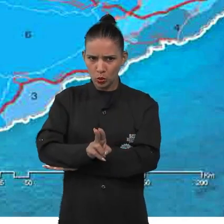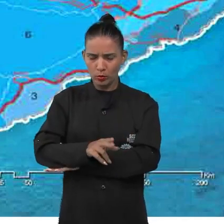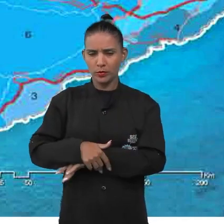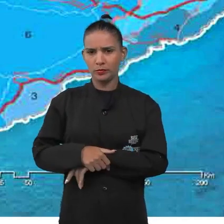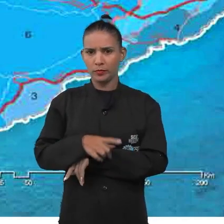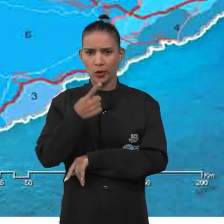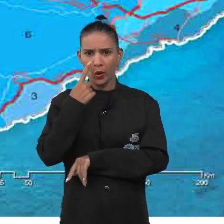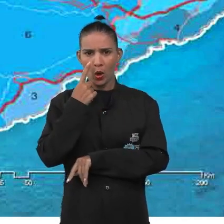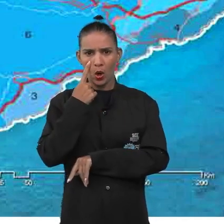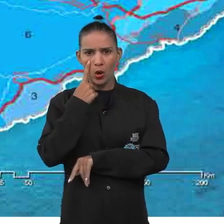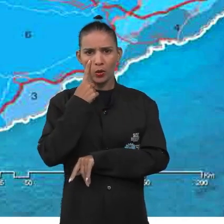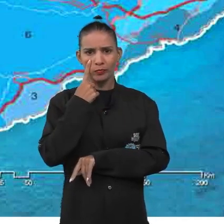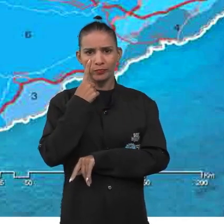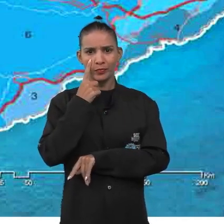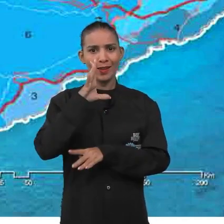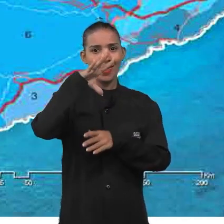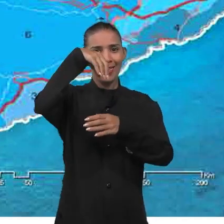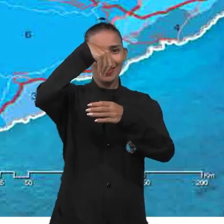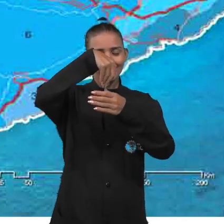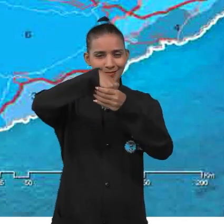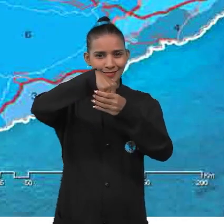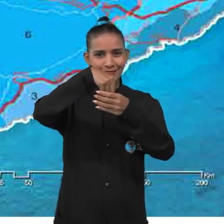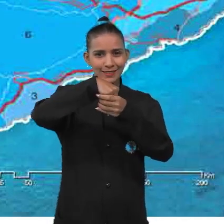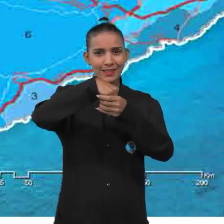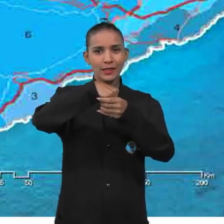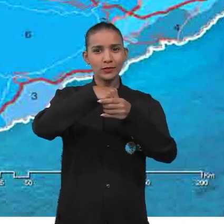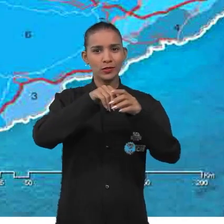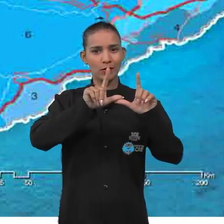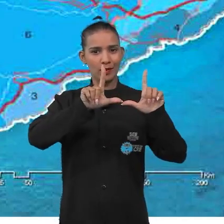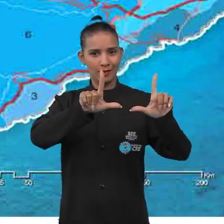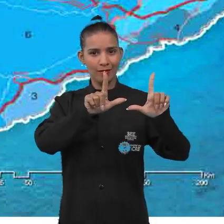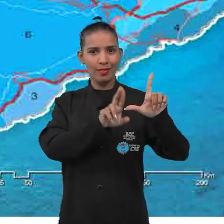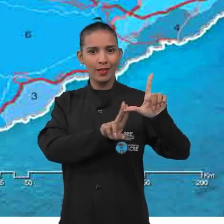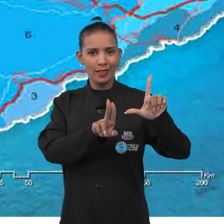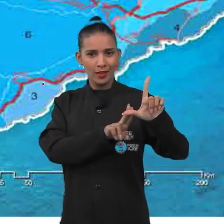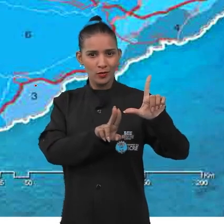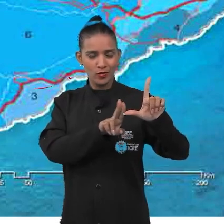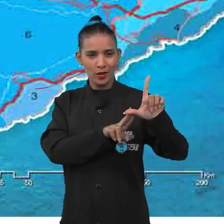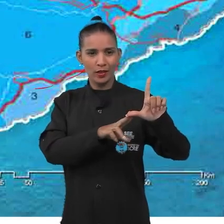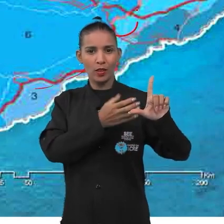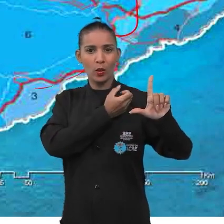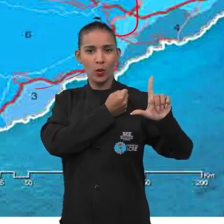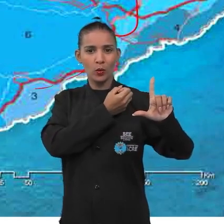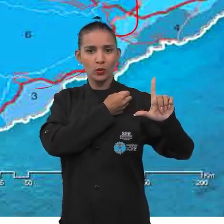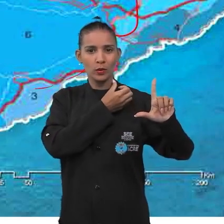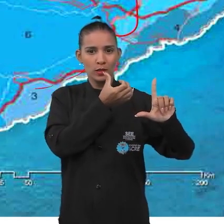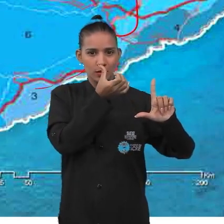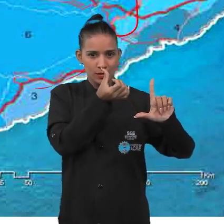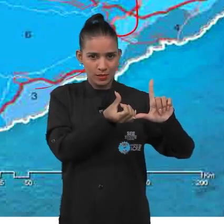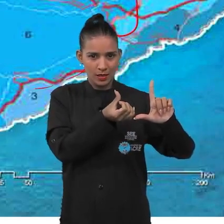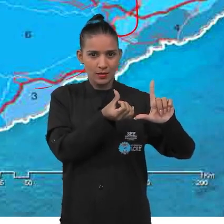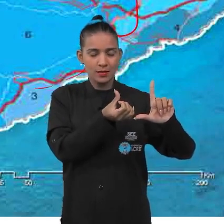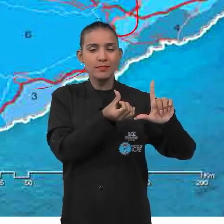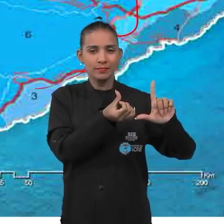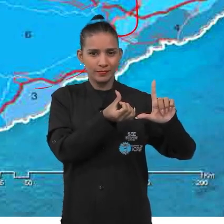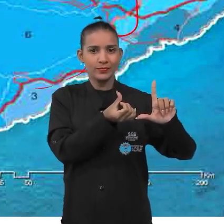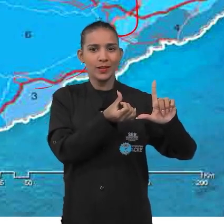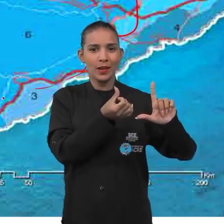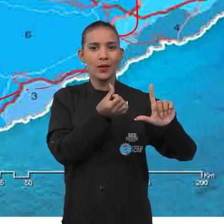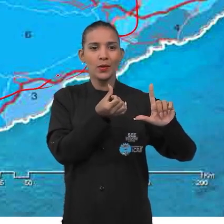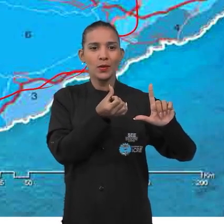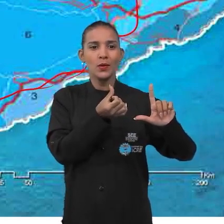Vocês podem identificar aí junto comigo o número 6, que é o nosso rio Acre, ó. Olha que interessante